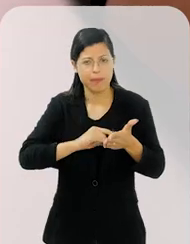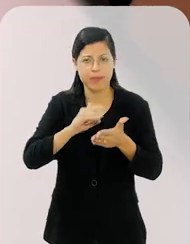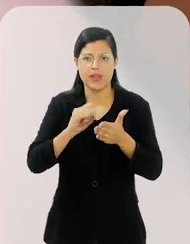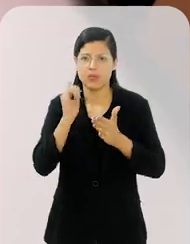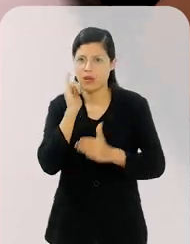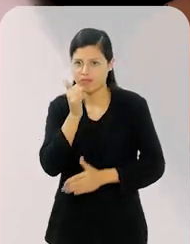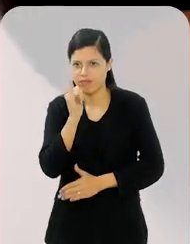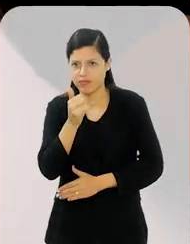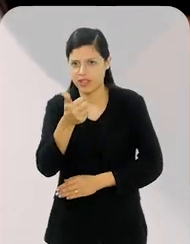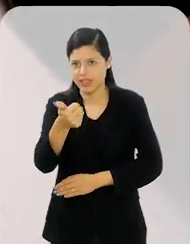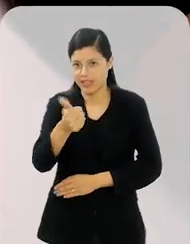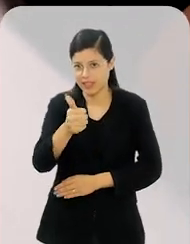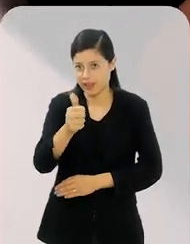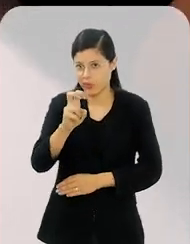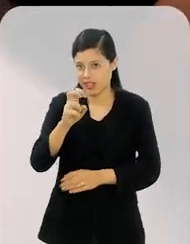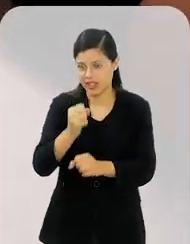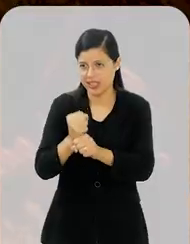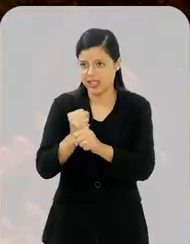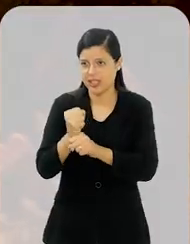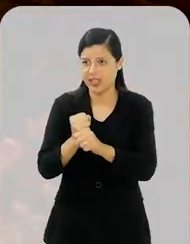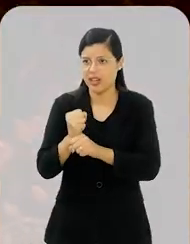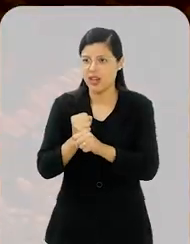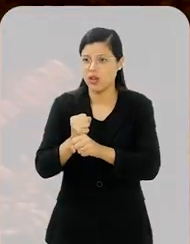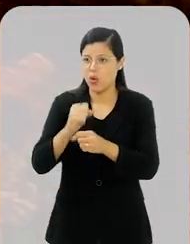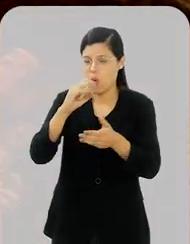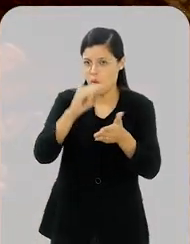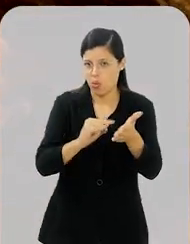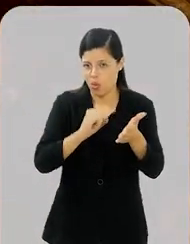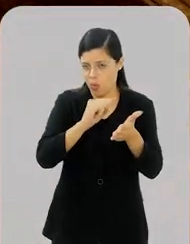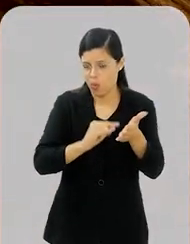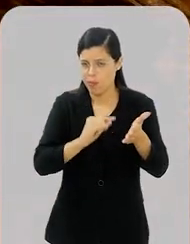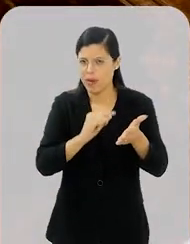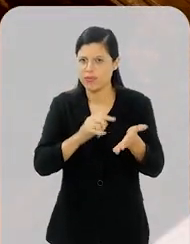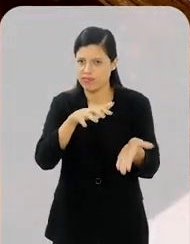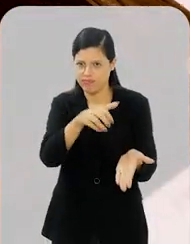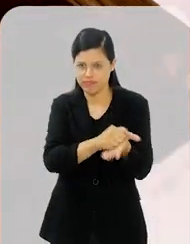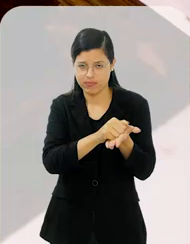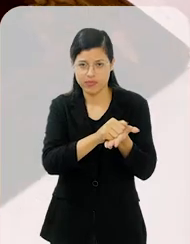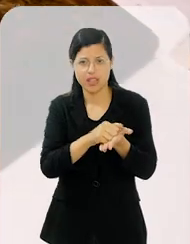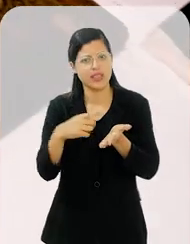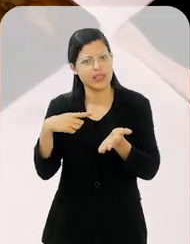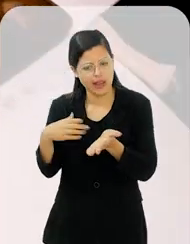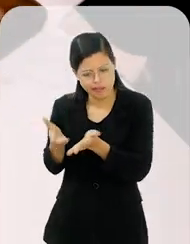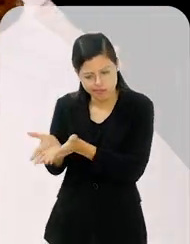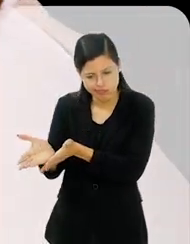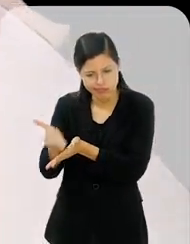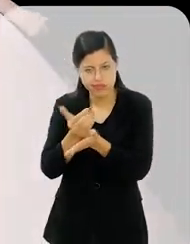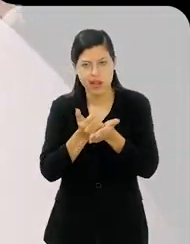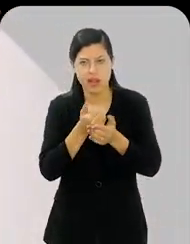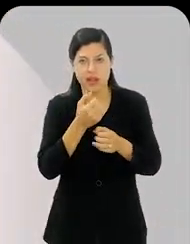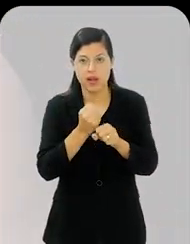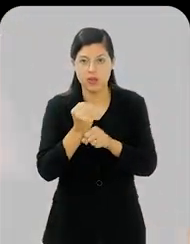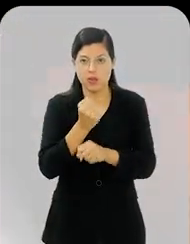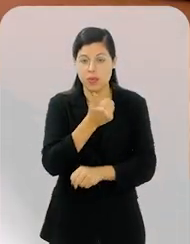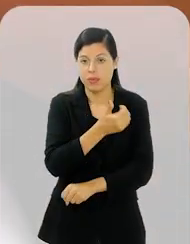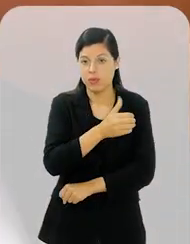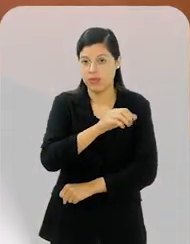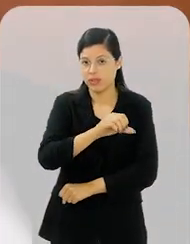contam a história de 115 anos. O CEDOC, Centro de Documentação, reúne todo esse material